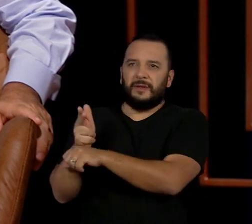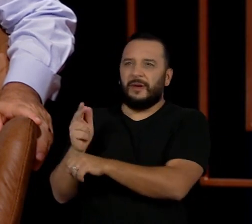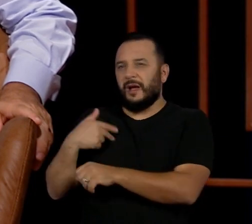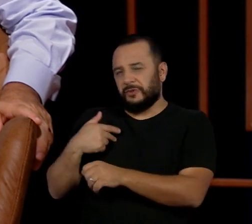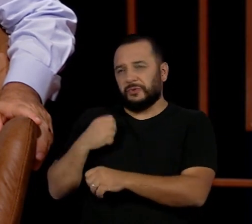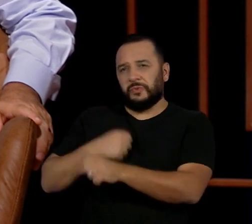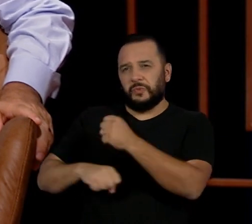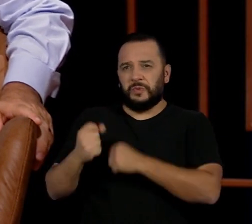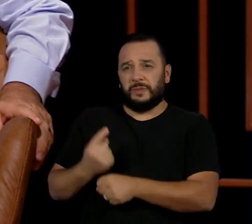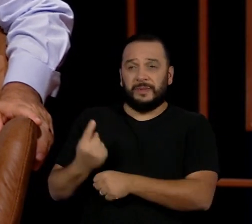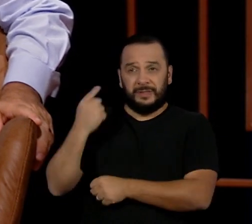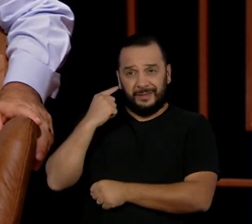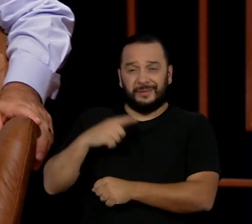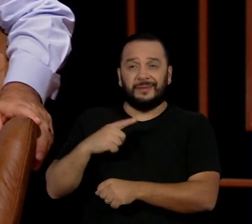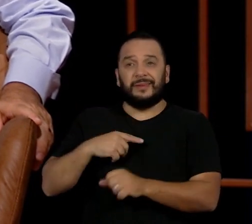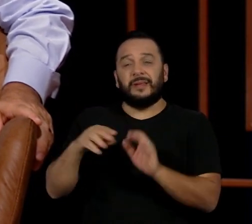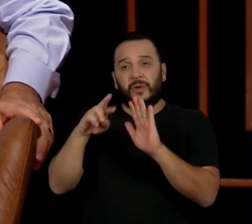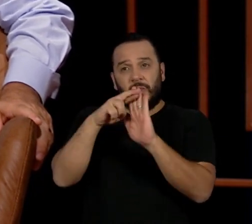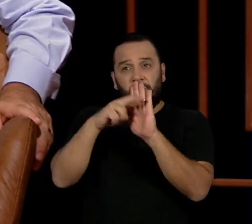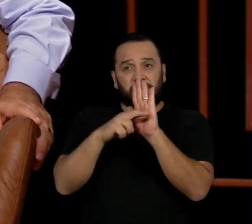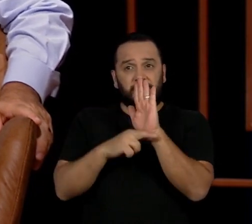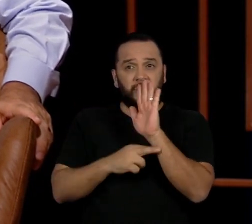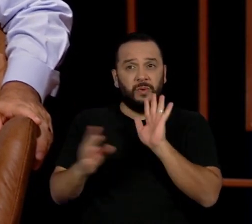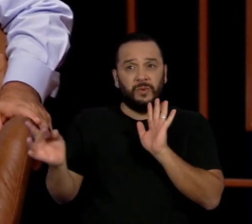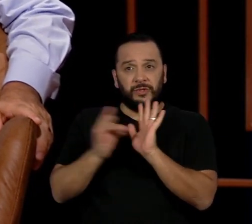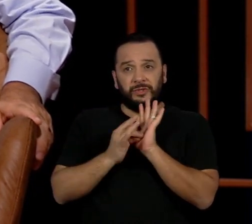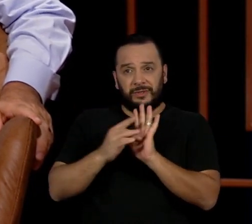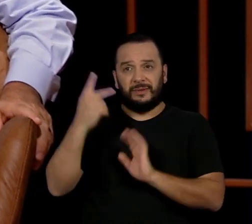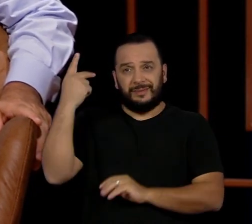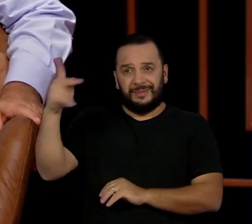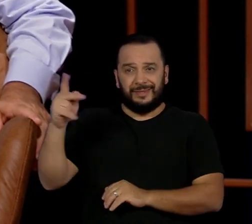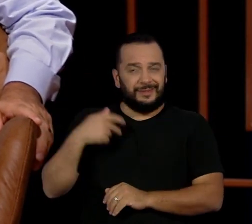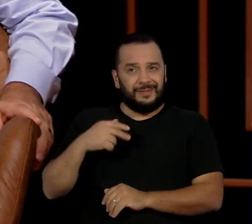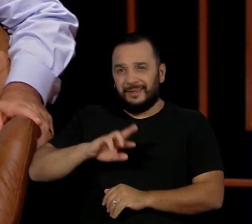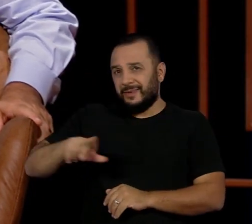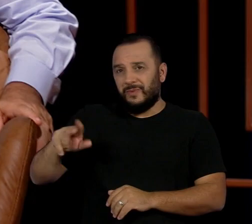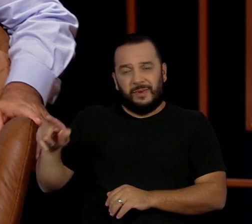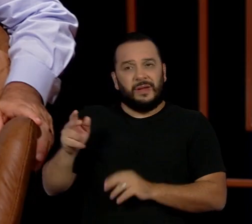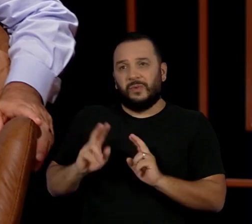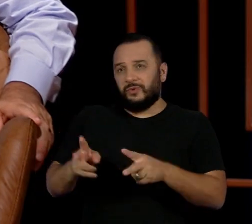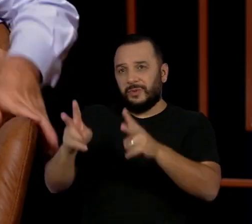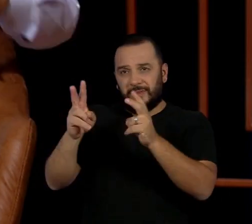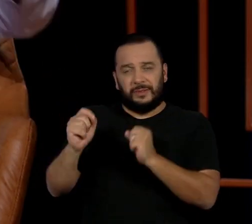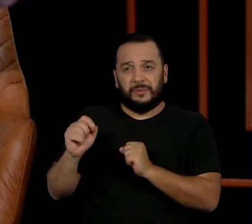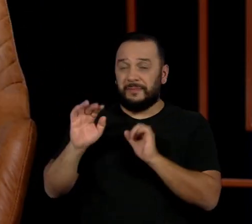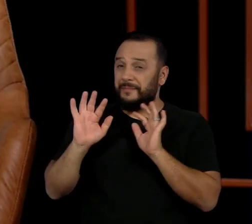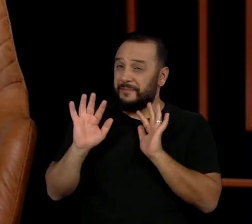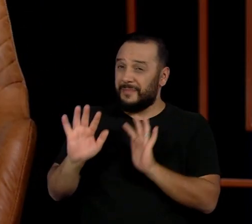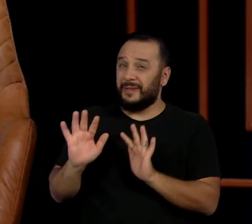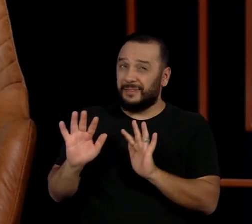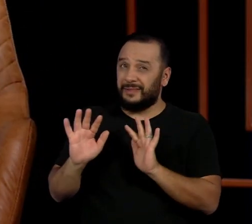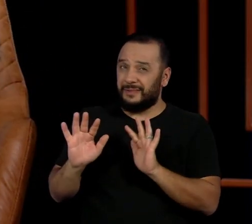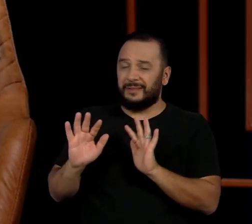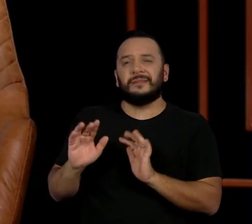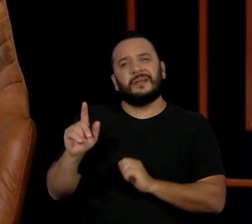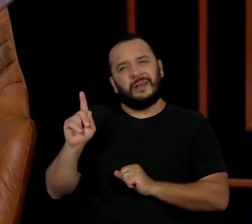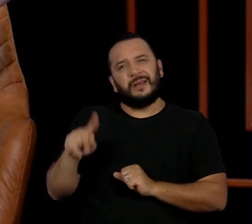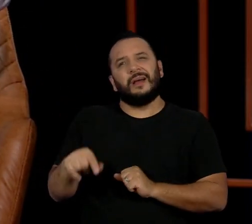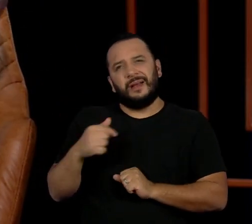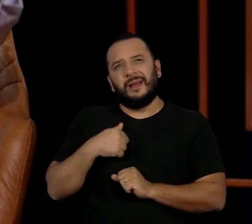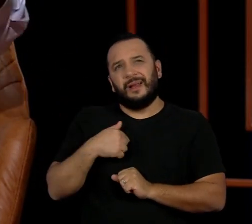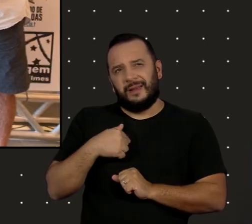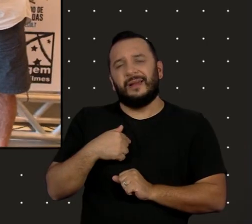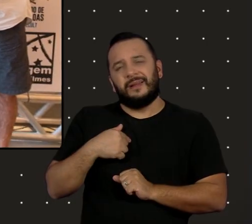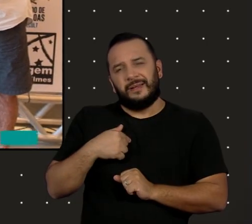passado. É um roteiro dele, original dele, que não é exatamente uma continuação do Deus é Brasileiro, mas é um braço ali,